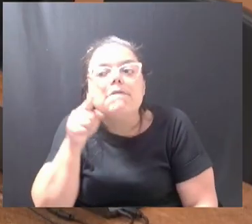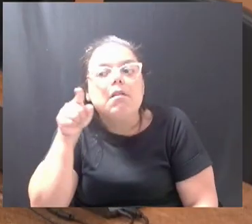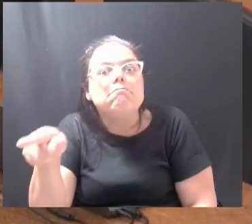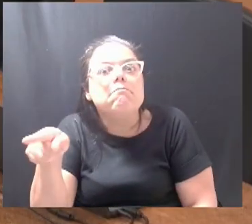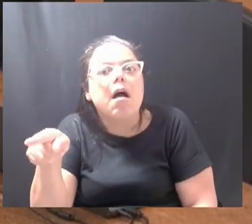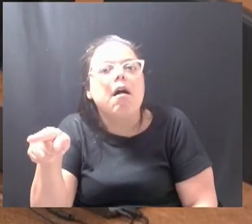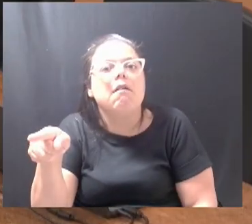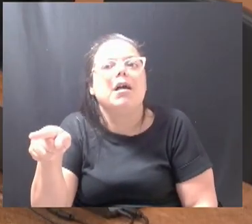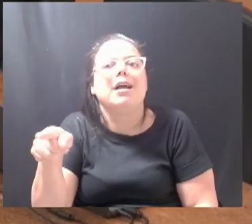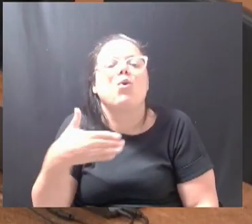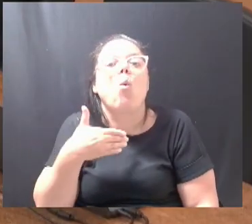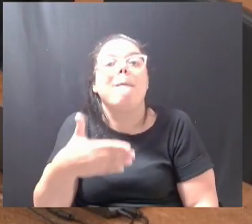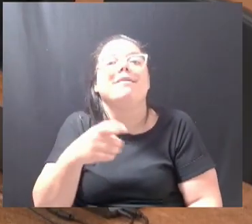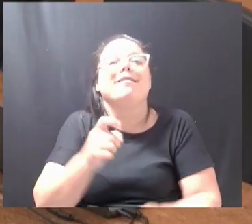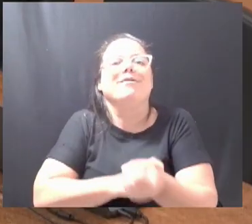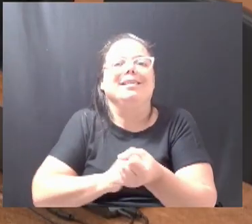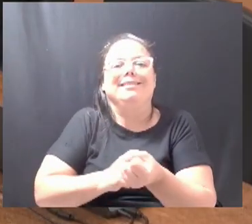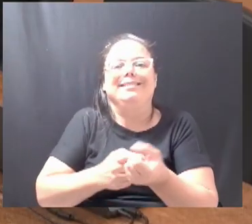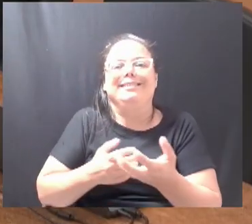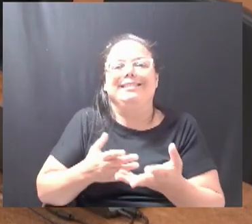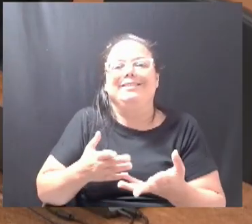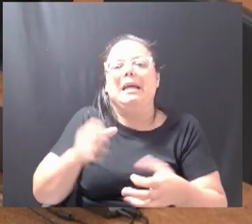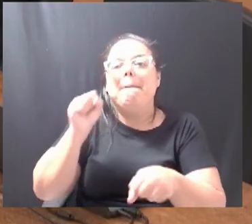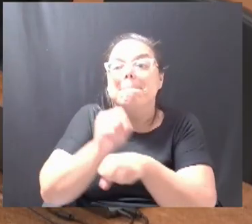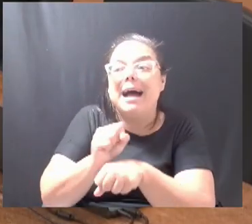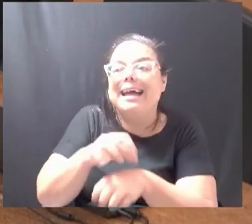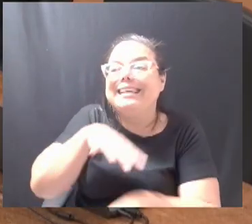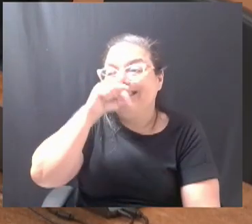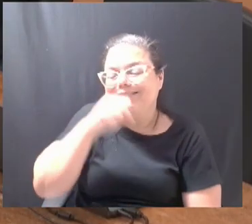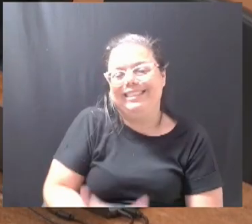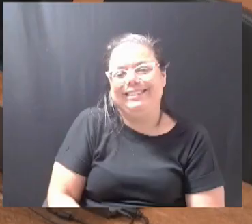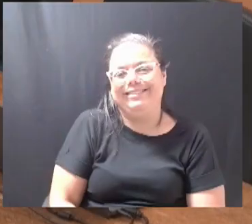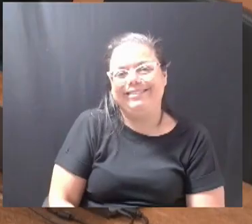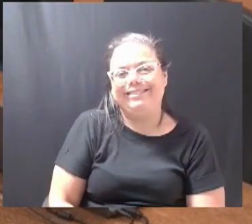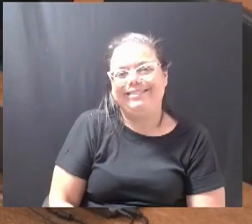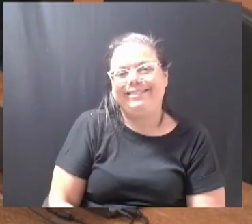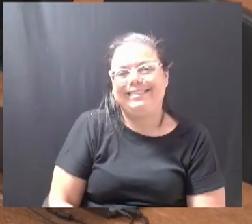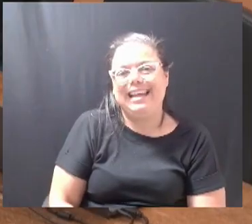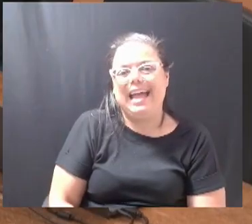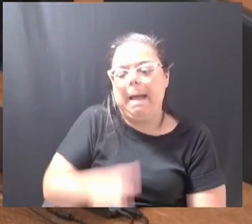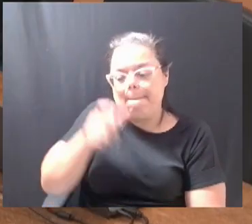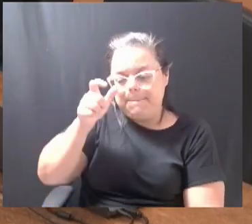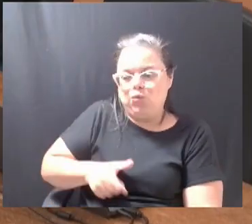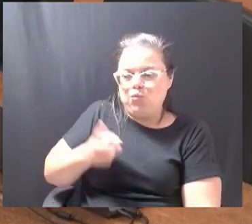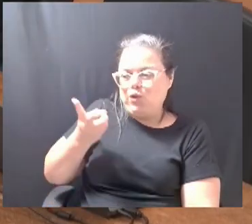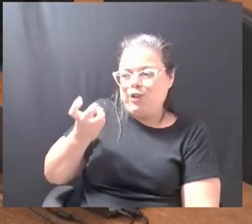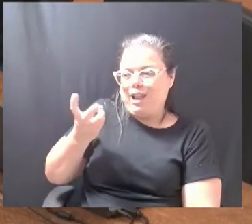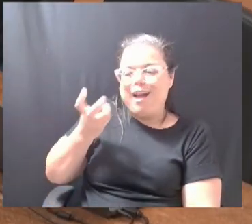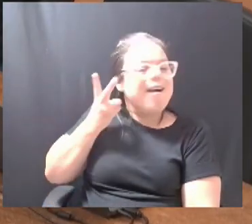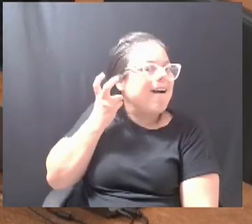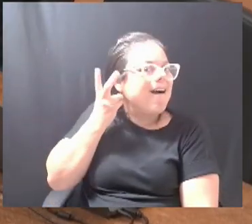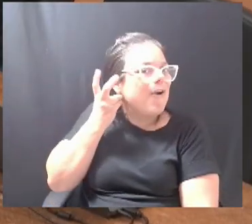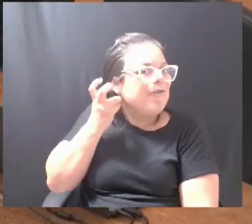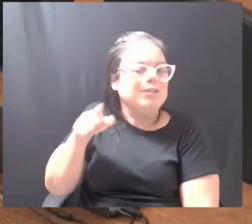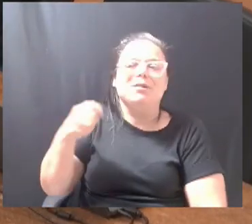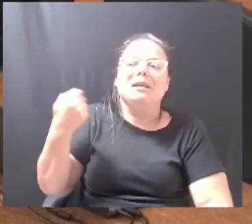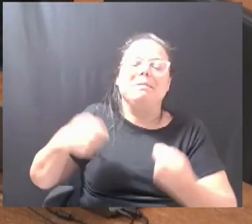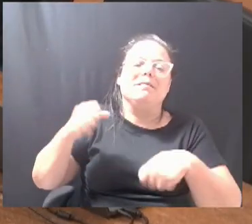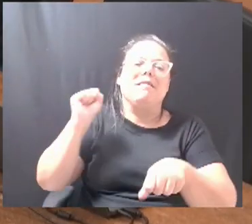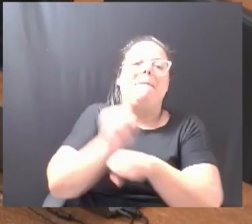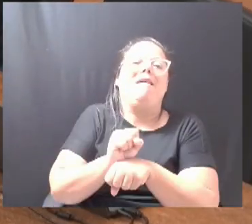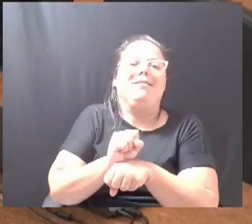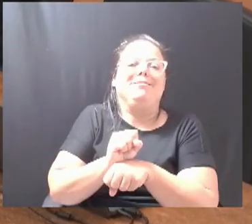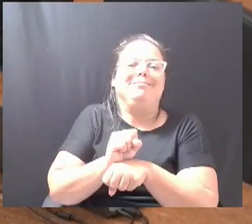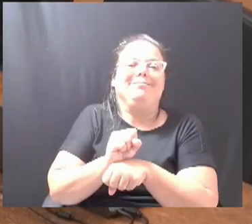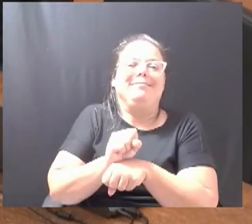invés de a gente falar, pare, respire, eu acho que a pessoa que está escutando a outra gaguejar que tem que parar e ela tem que se acalmar e respirar.